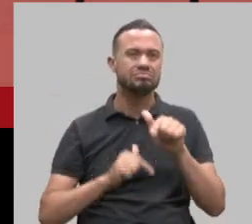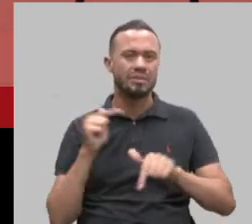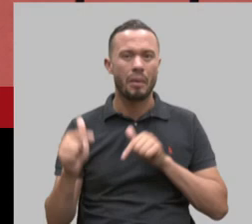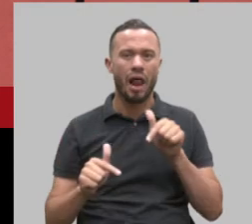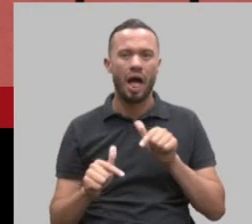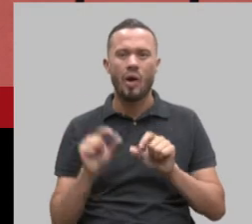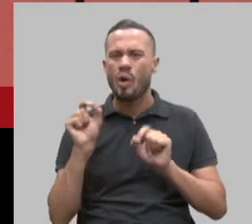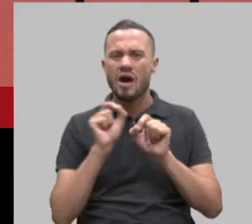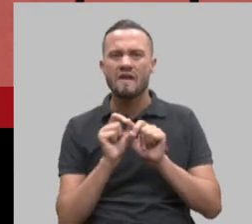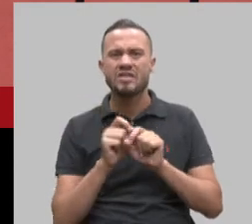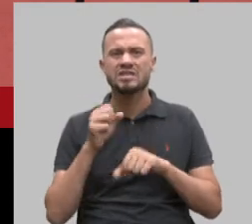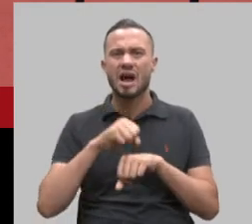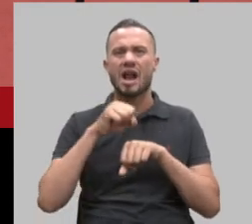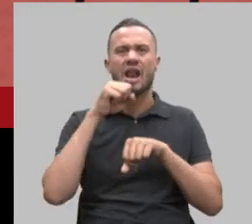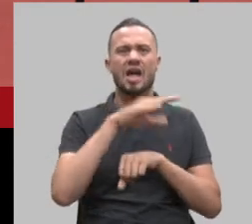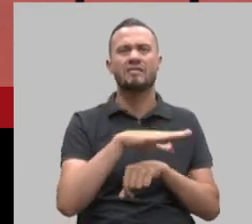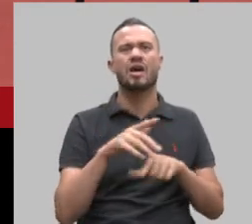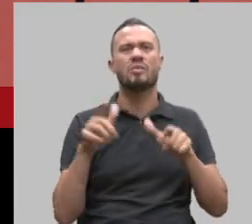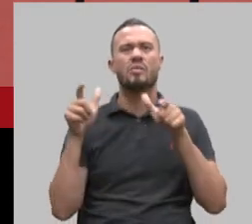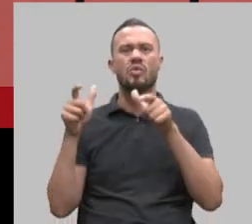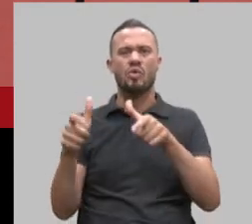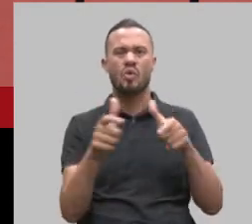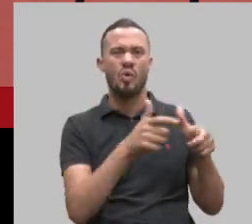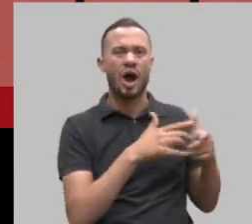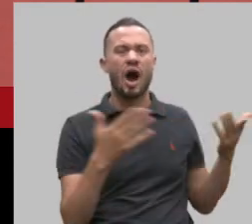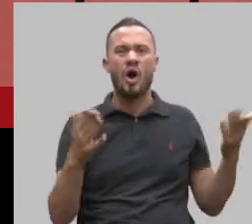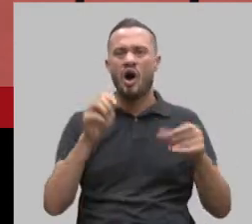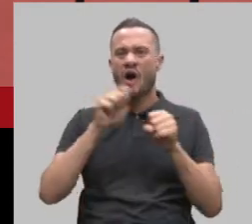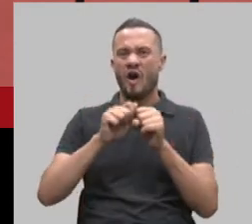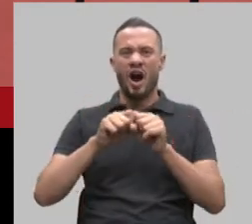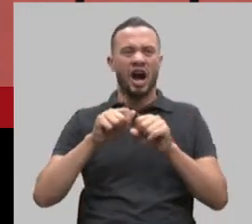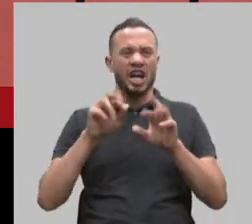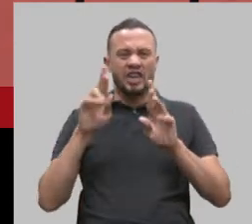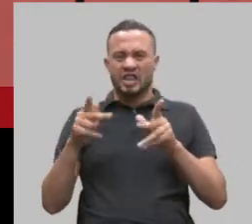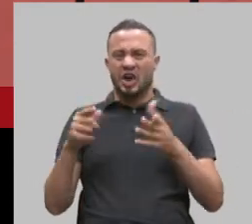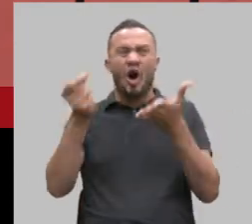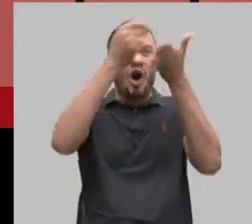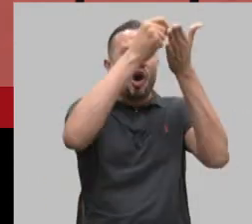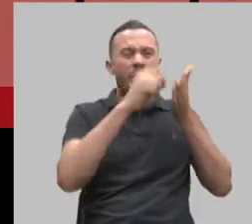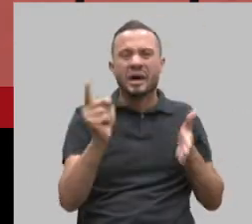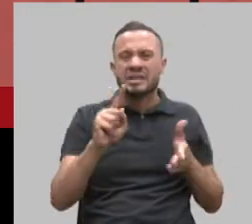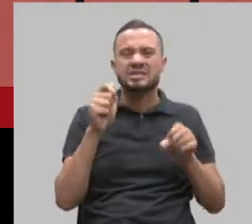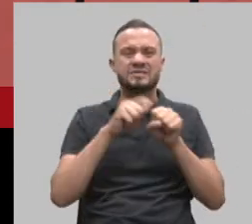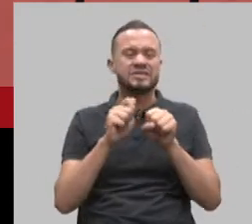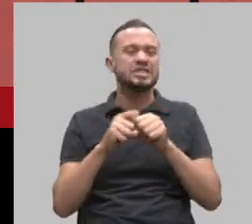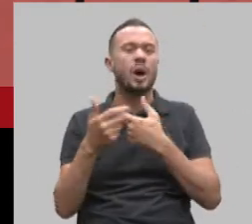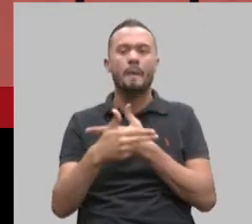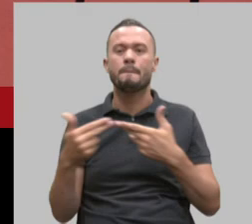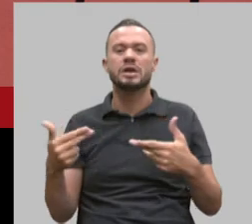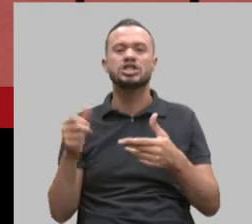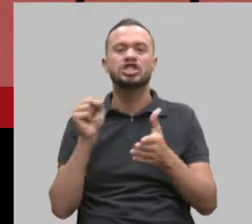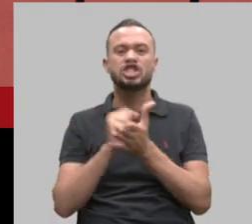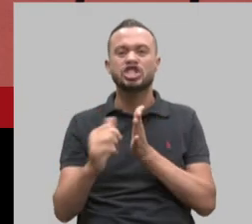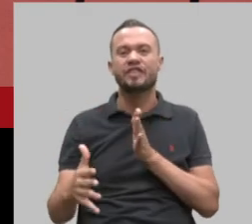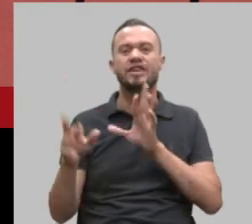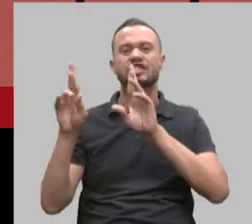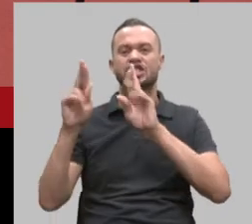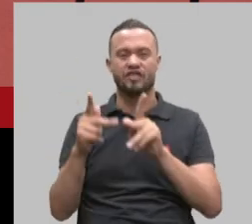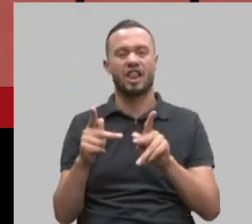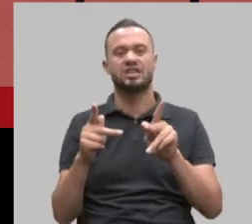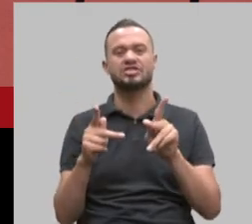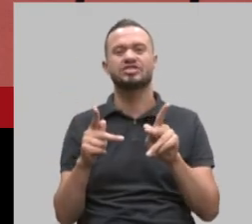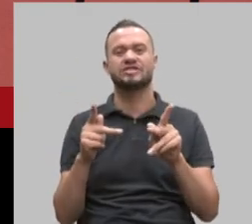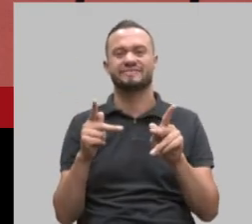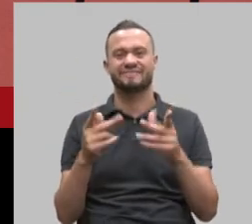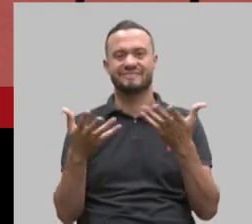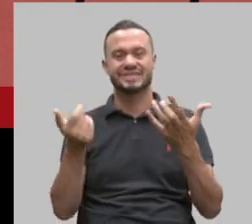Quad falar ó Hoje a gente vai fazer diferente não vamos copiar Mas vamos fazer um exercício aqui ou alguma coisa aqui e vamos ver como que é essa experiência